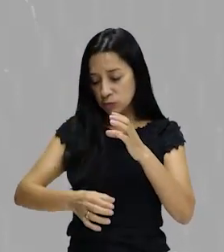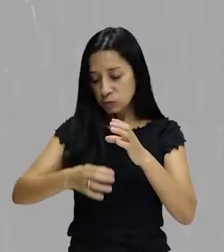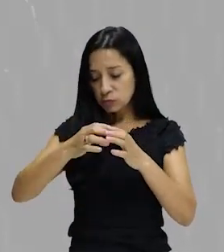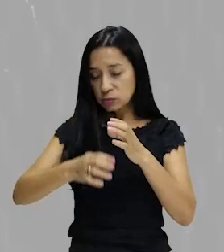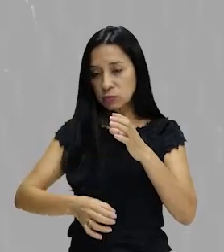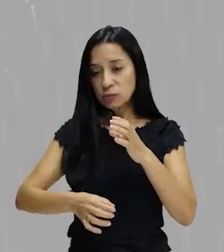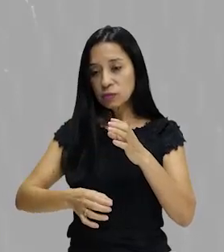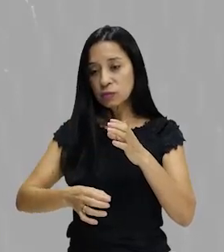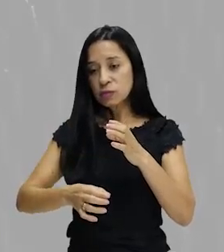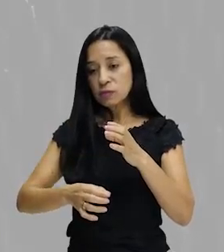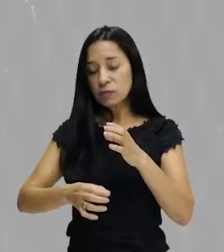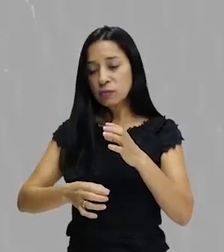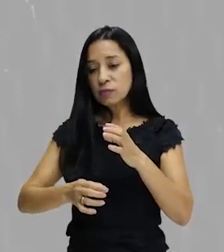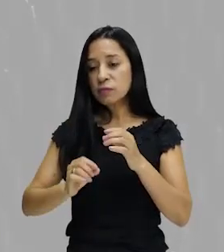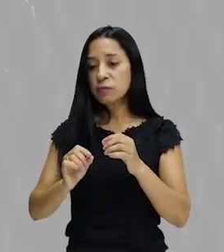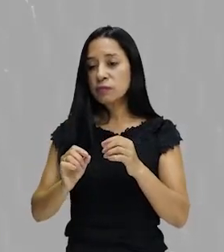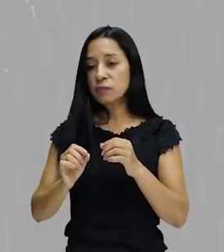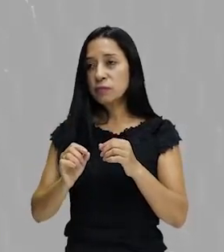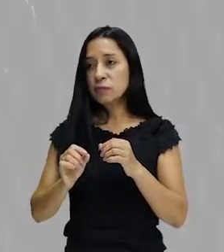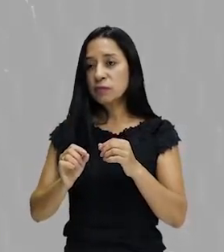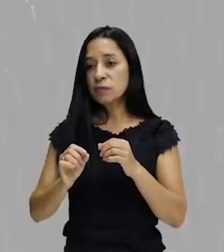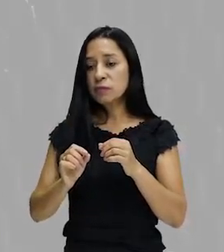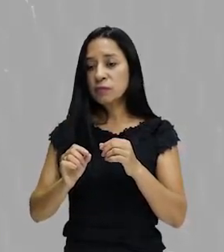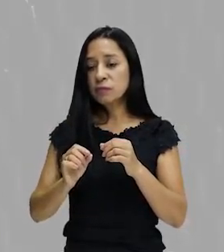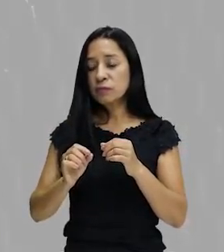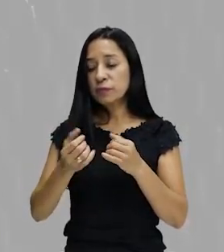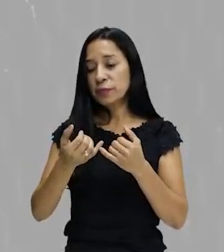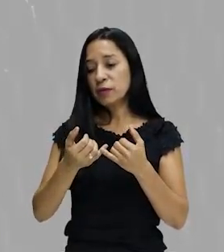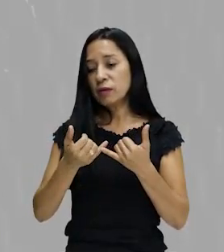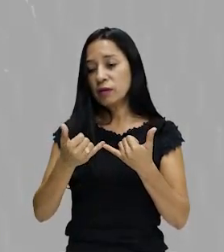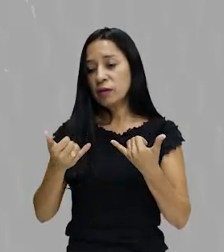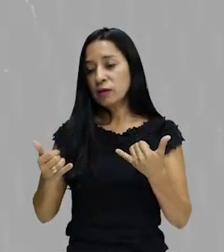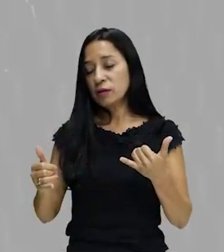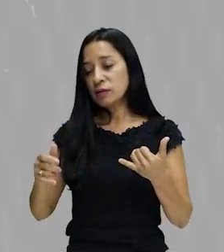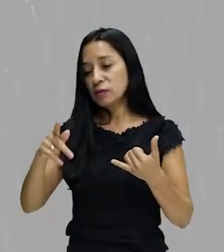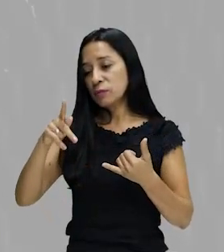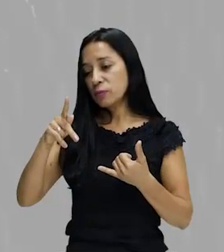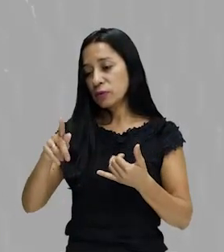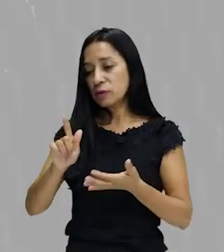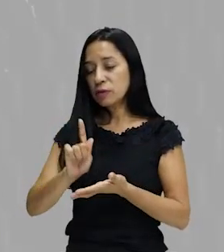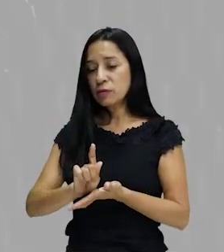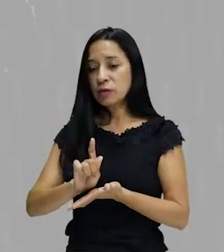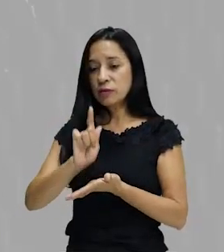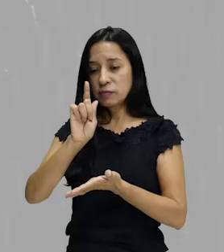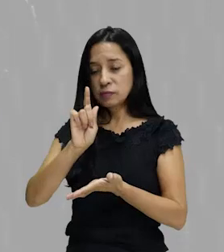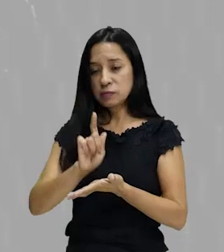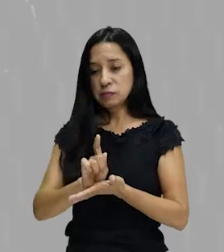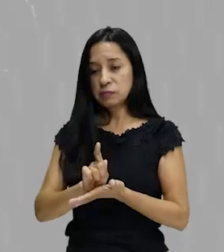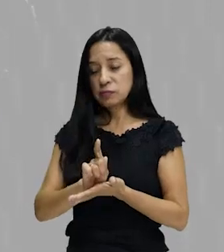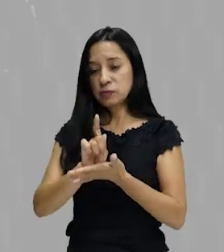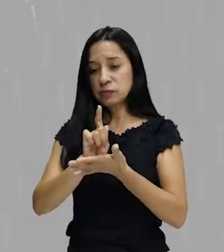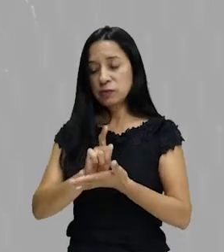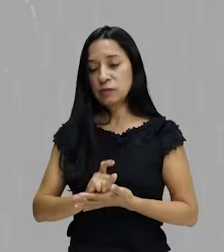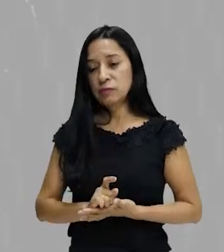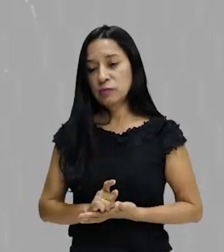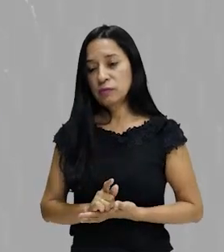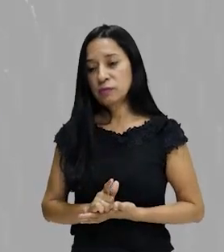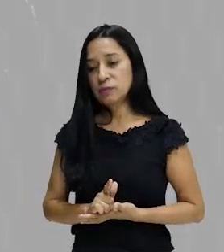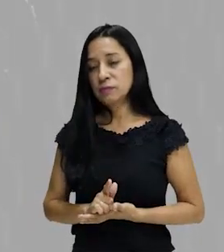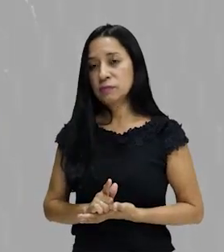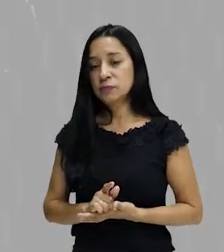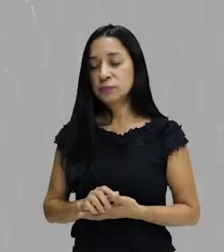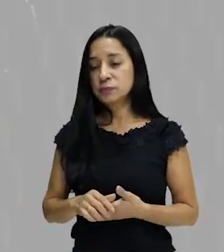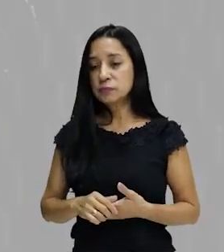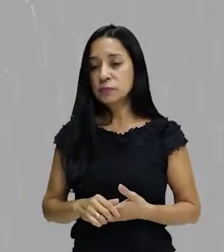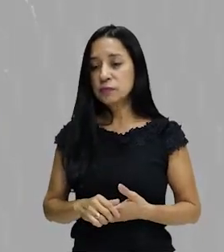a estaca no chão vai ser, né, a energia potencial gravitacional que esse martelo ele vai exercer durante